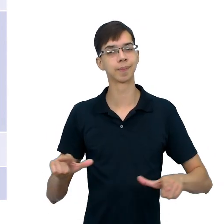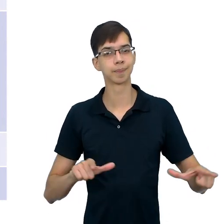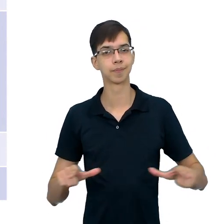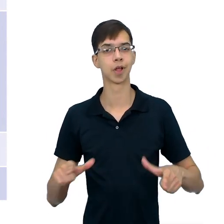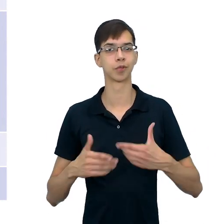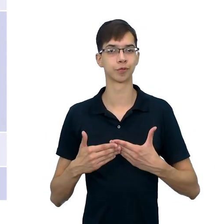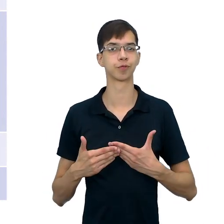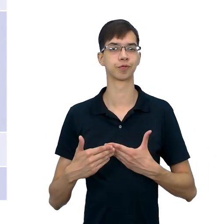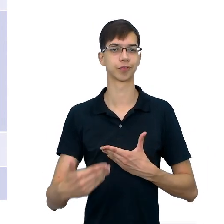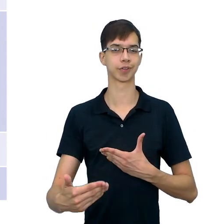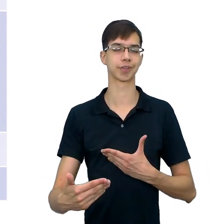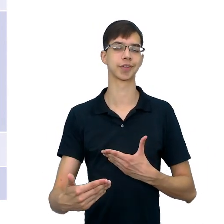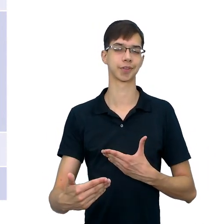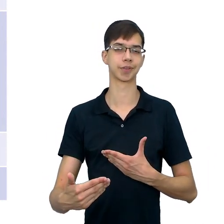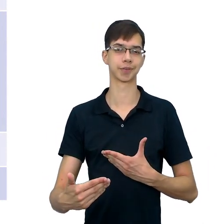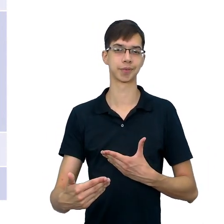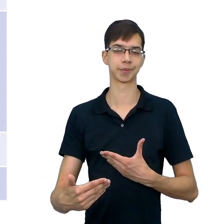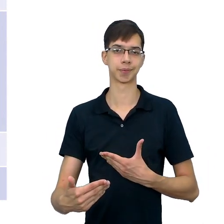né?